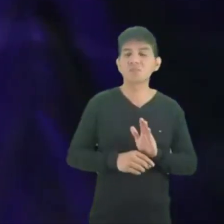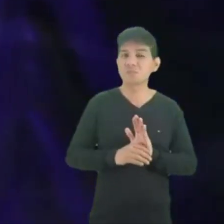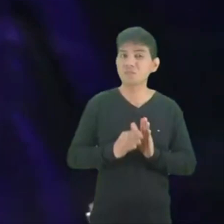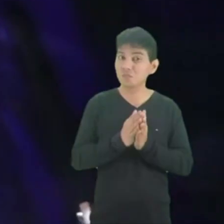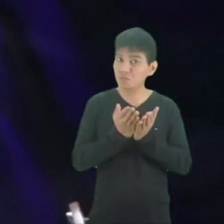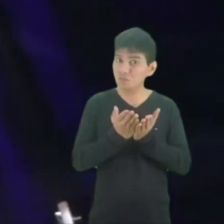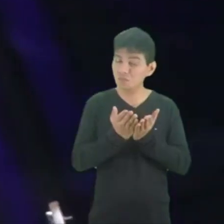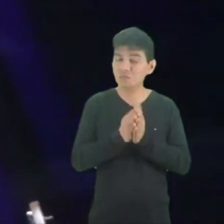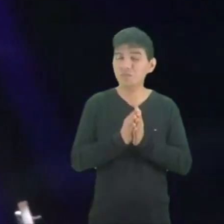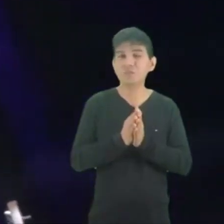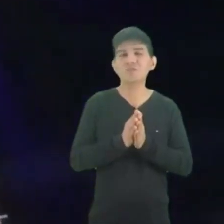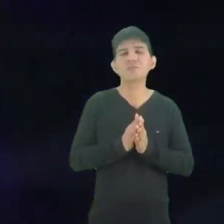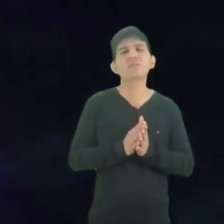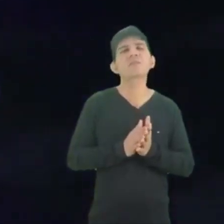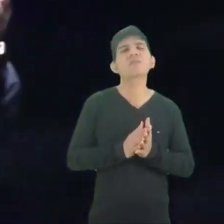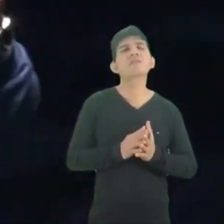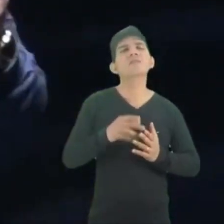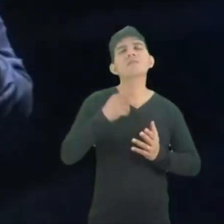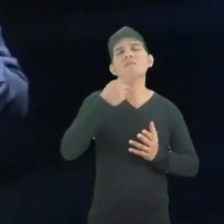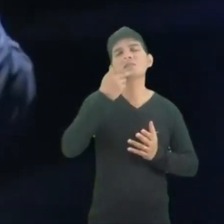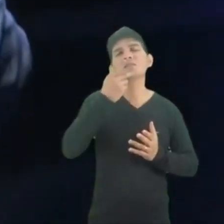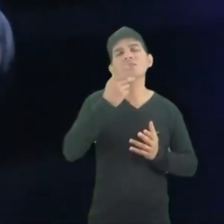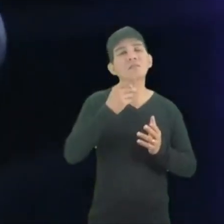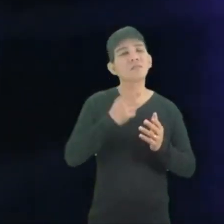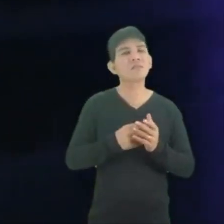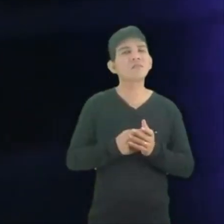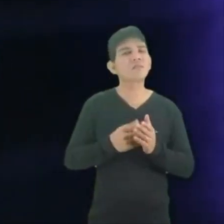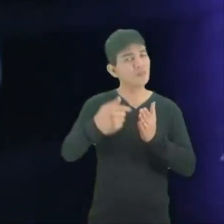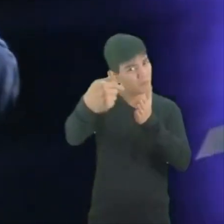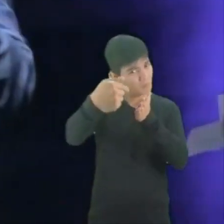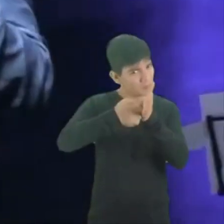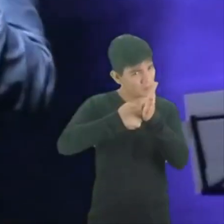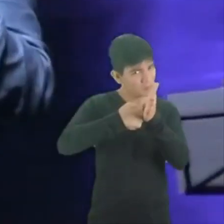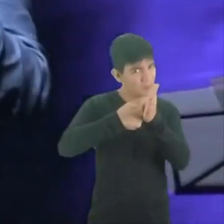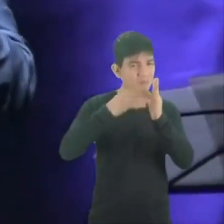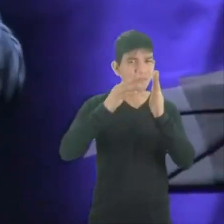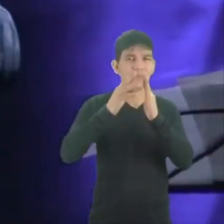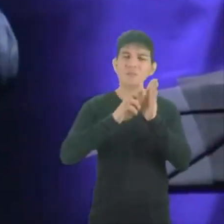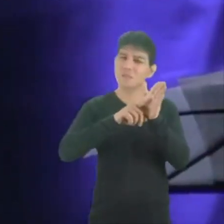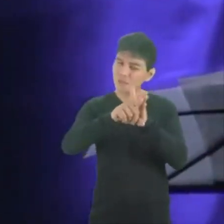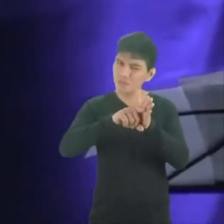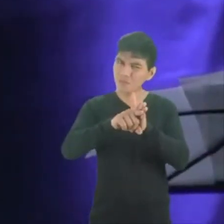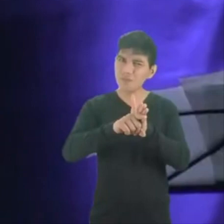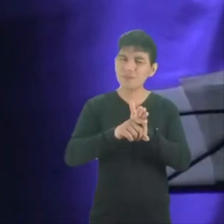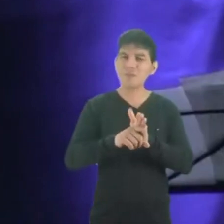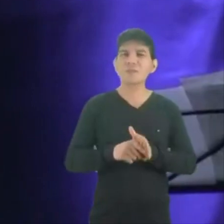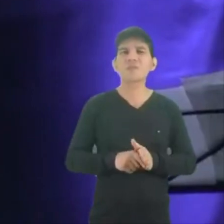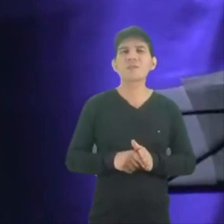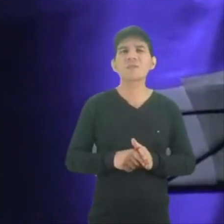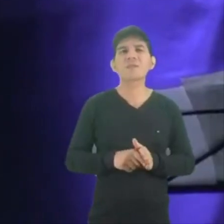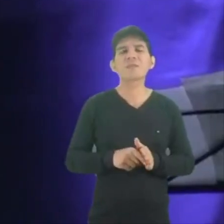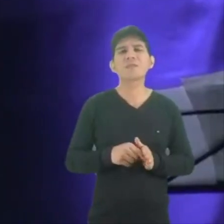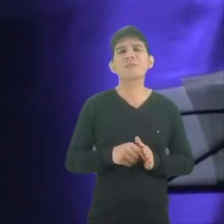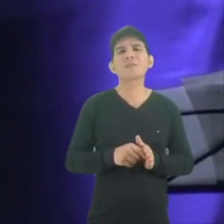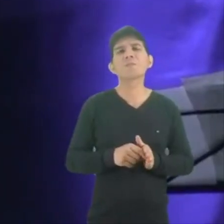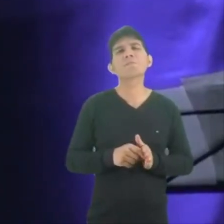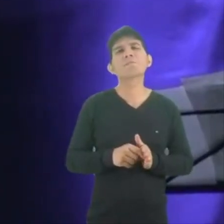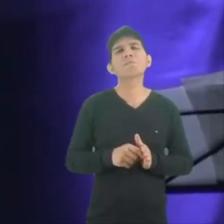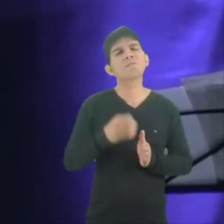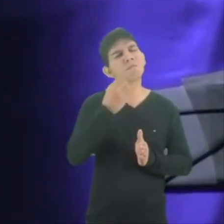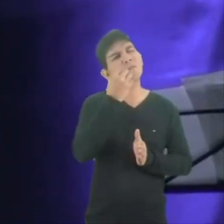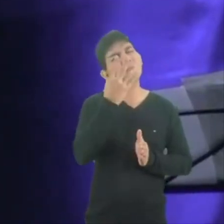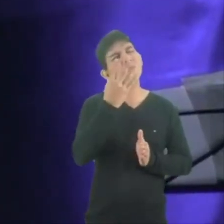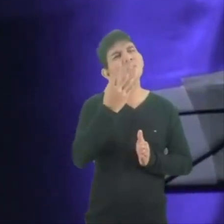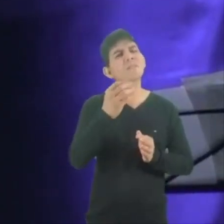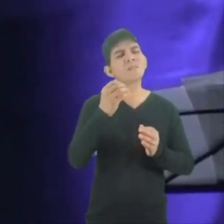falar exatamente e vai nos responder exatamente essa pergunta: vale a pena ser fiel a